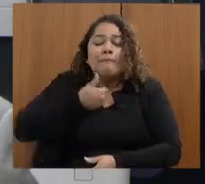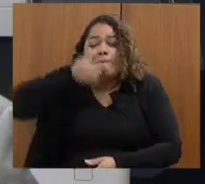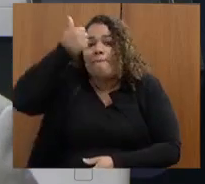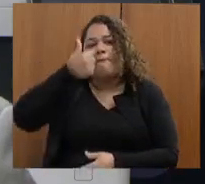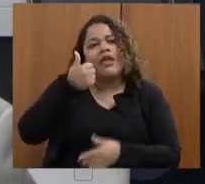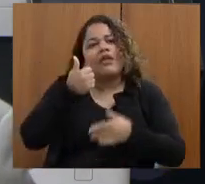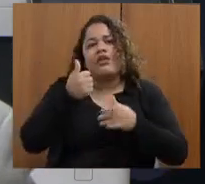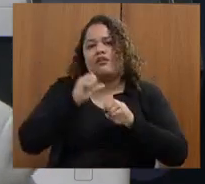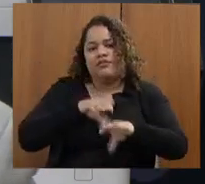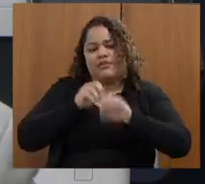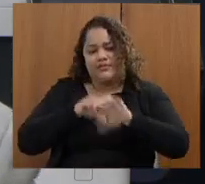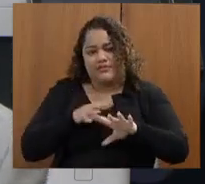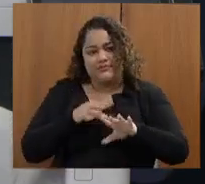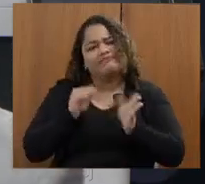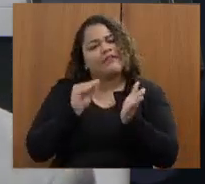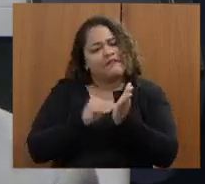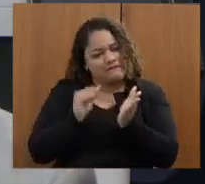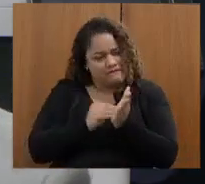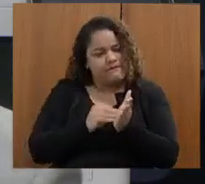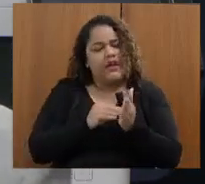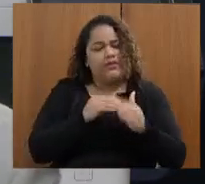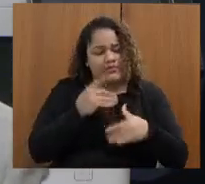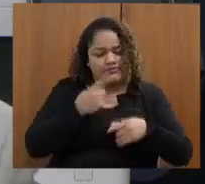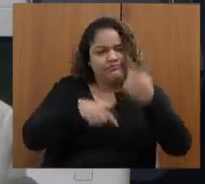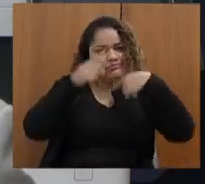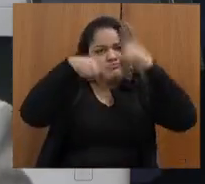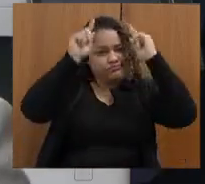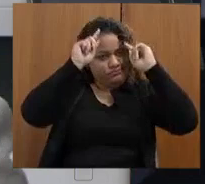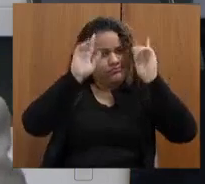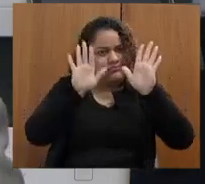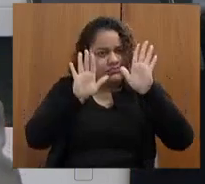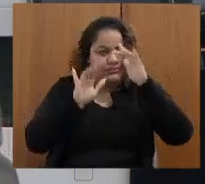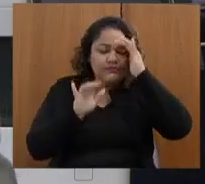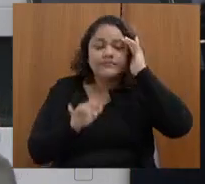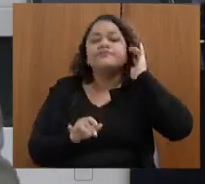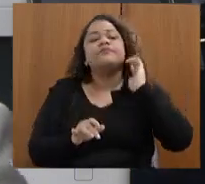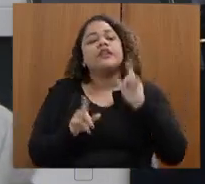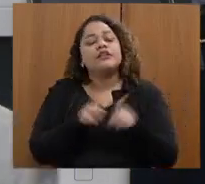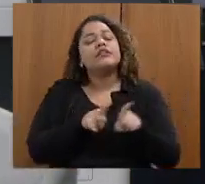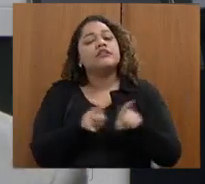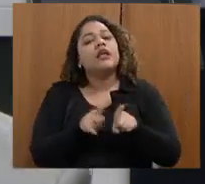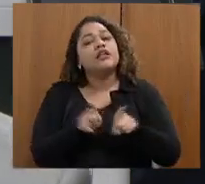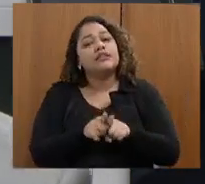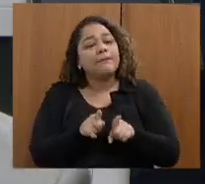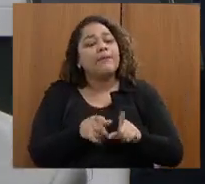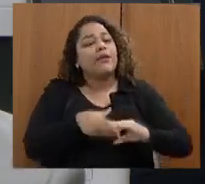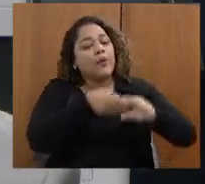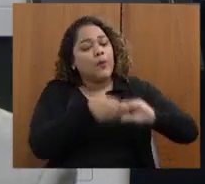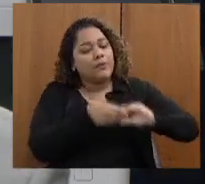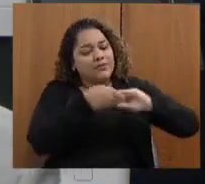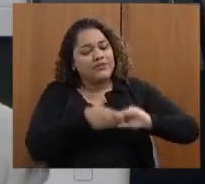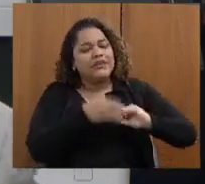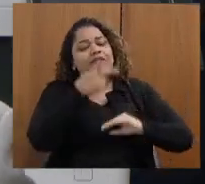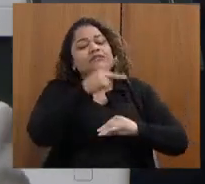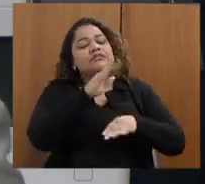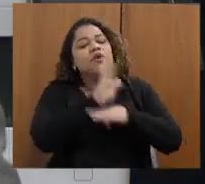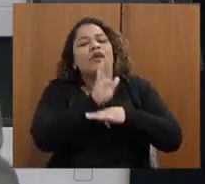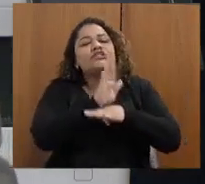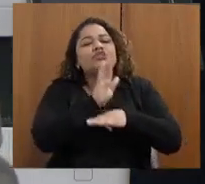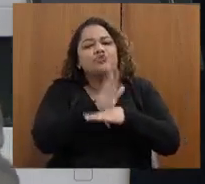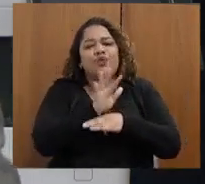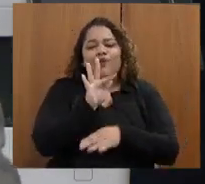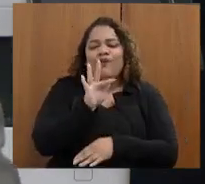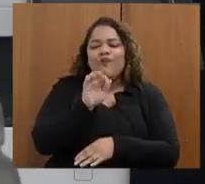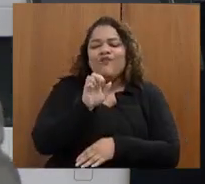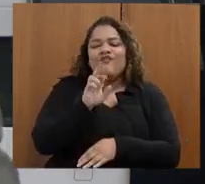evoluir quero cumprimentar também secretário o seu assessor Fernando que está constantemente aqui na